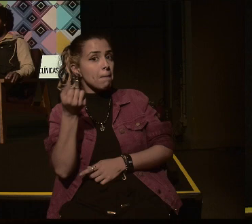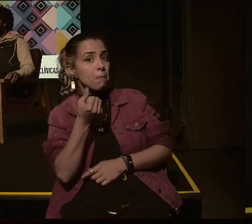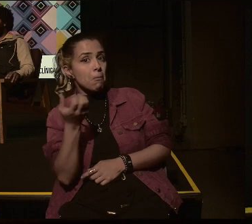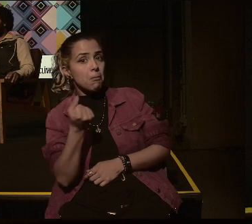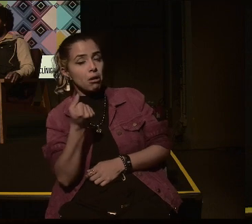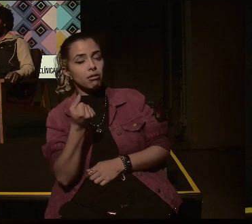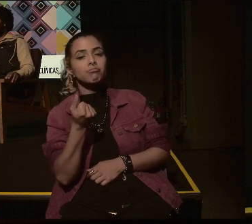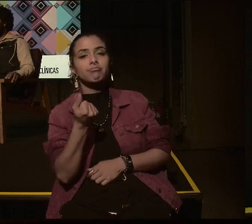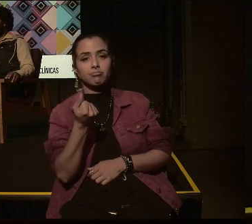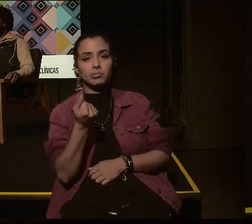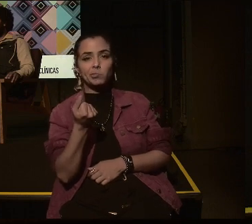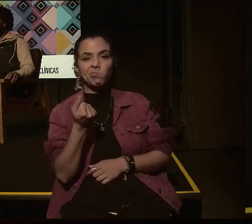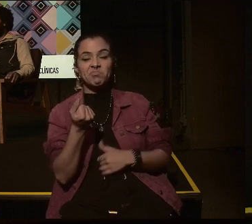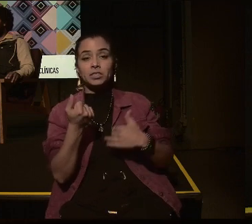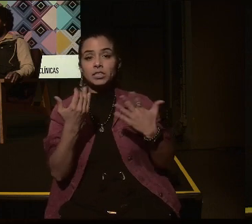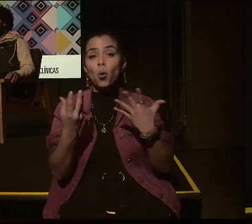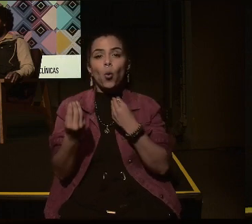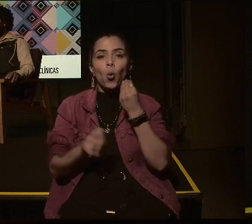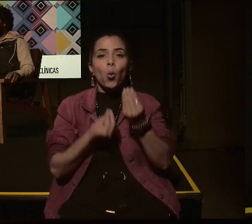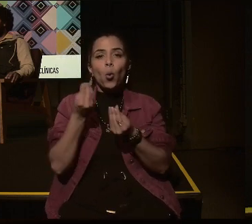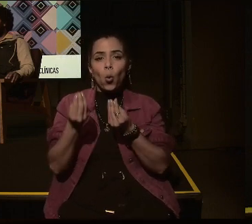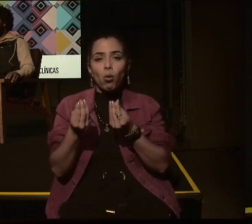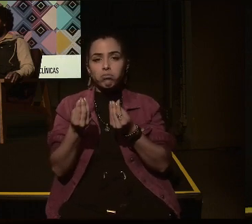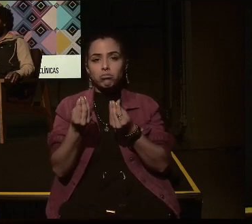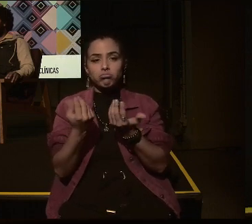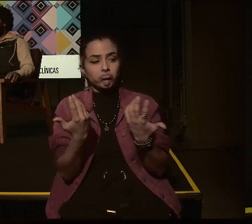é se ela serve